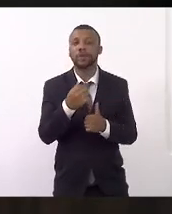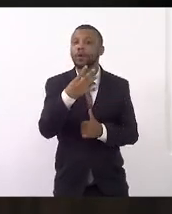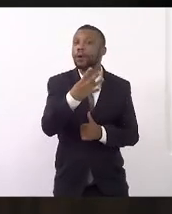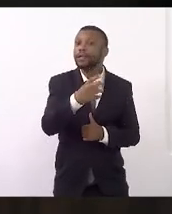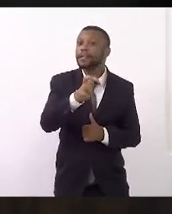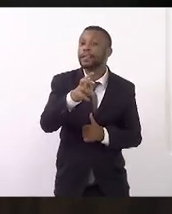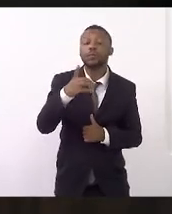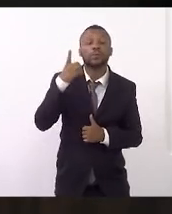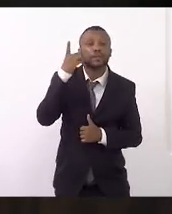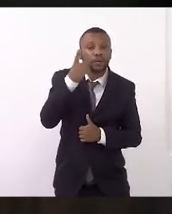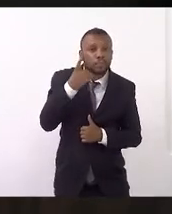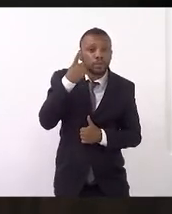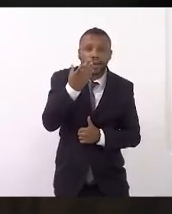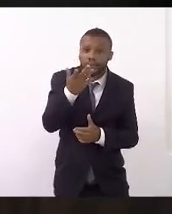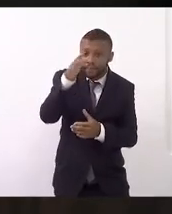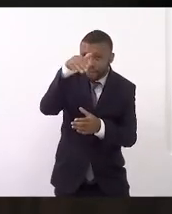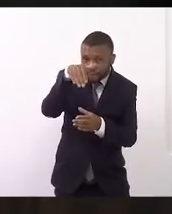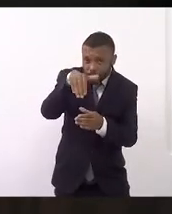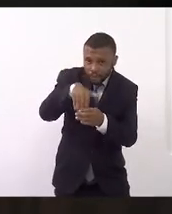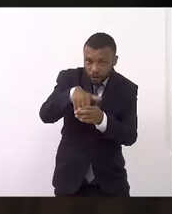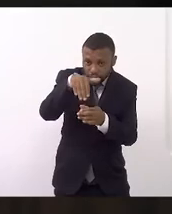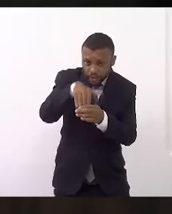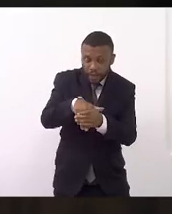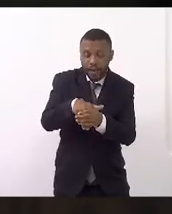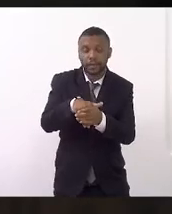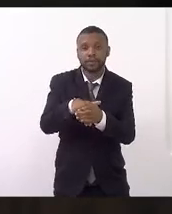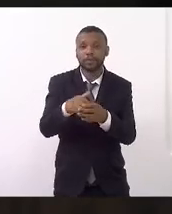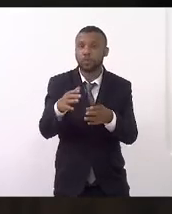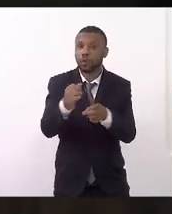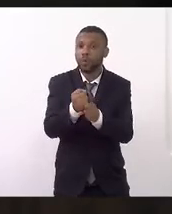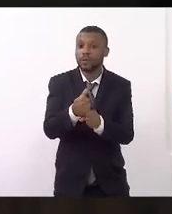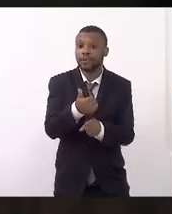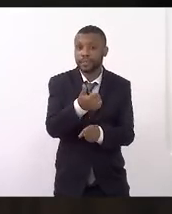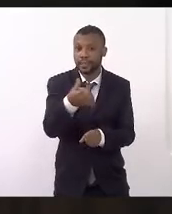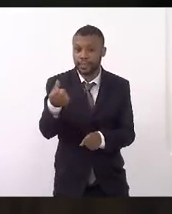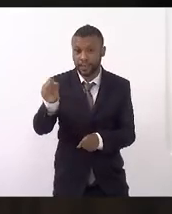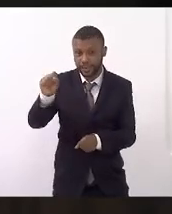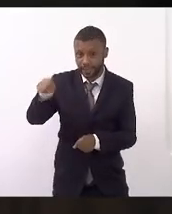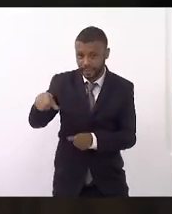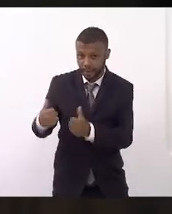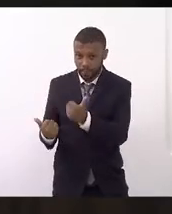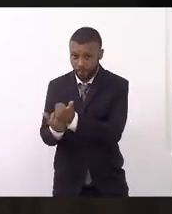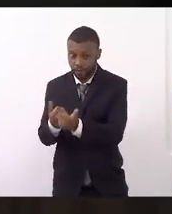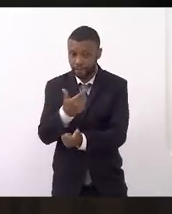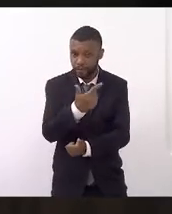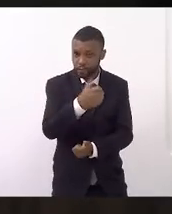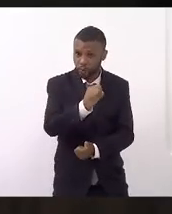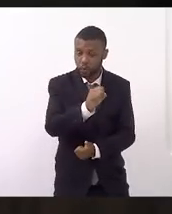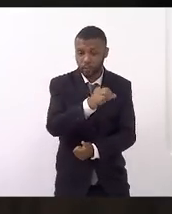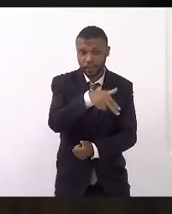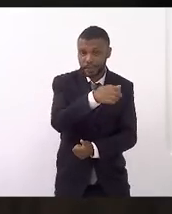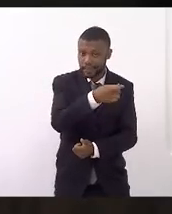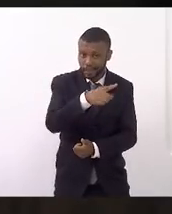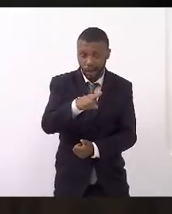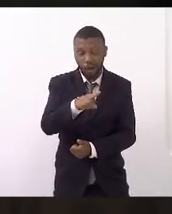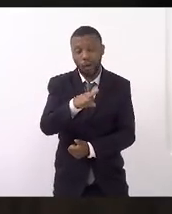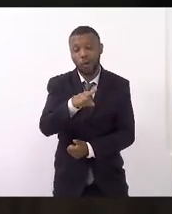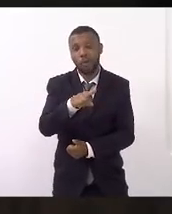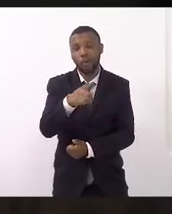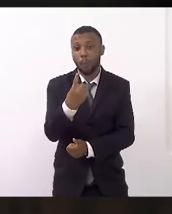45 senhores parlamentares. Parlamentares, 16 sims, 28 nãos, 1 abstenção, o veto foi